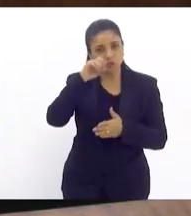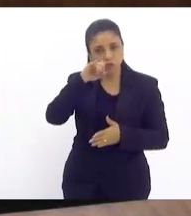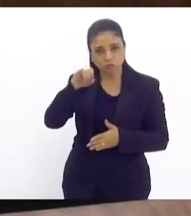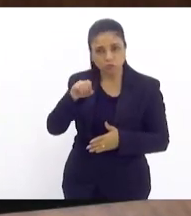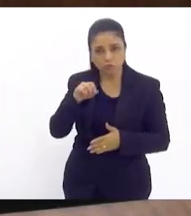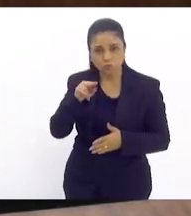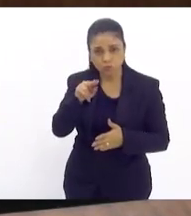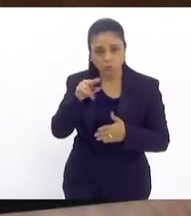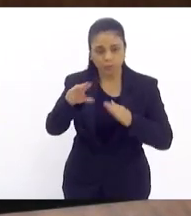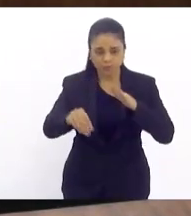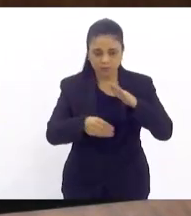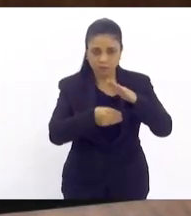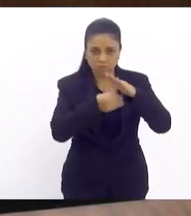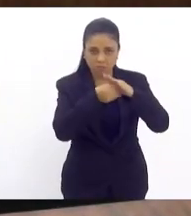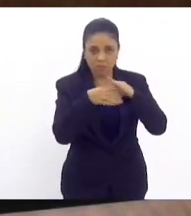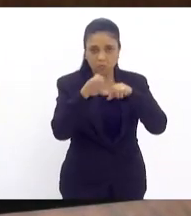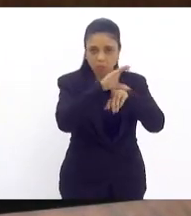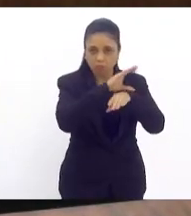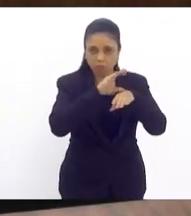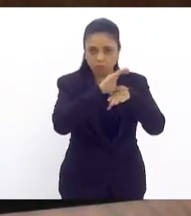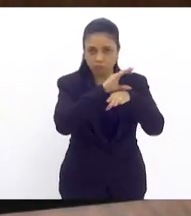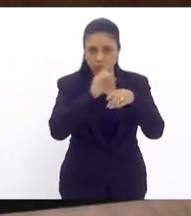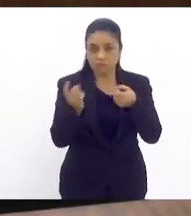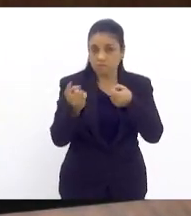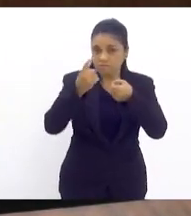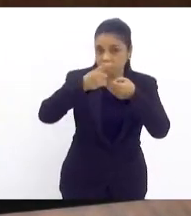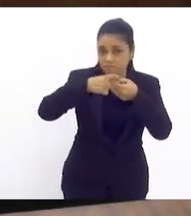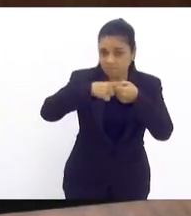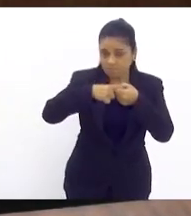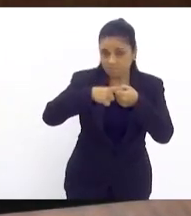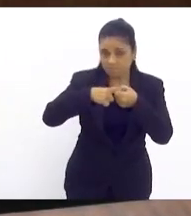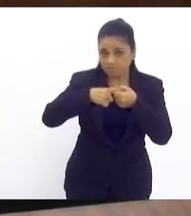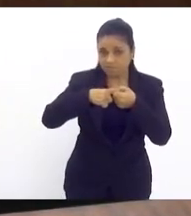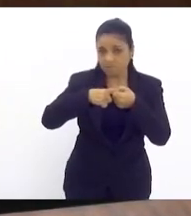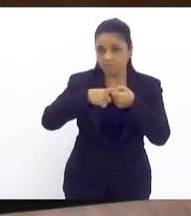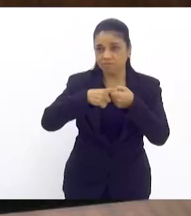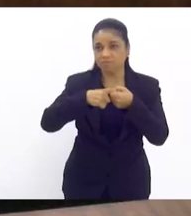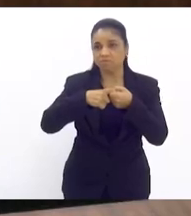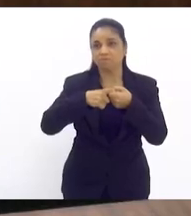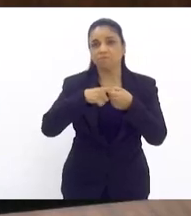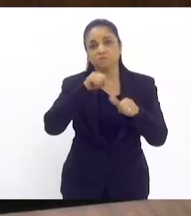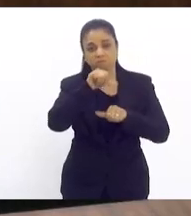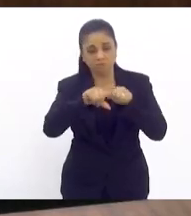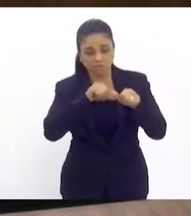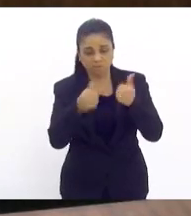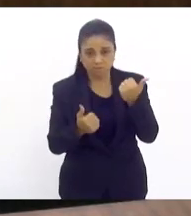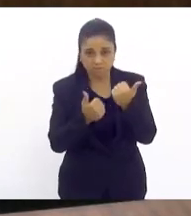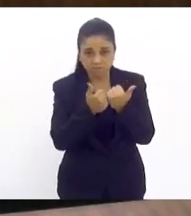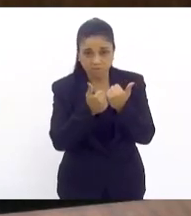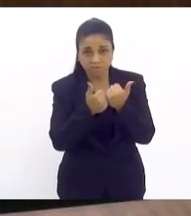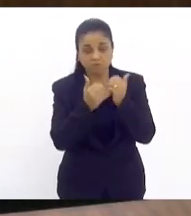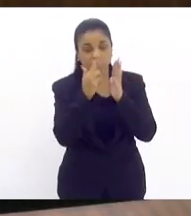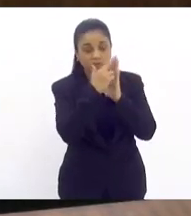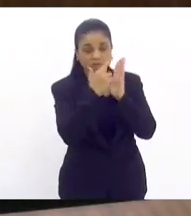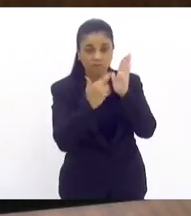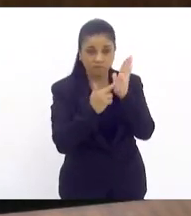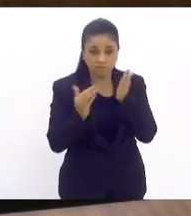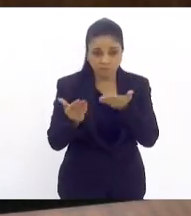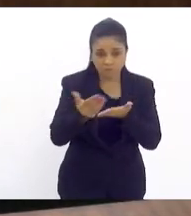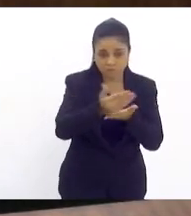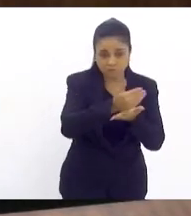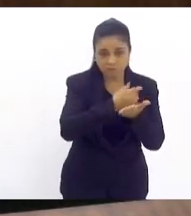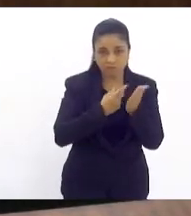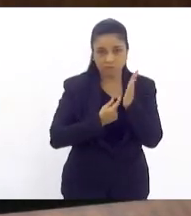vetos haja vista que a gente necessariamente teria que alterar uma Emenda Constitucional com relação ao prazo do regime de operação fiscal